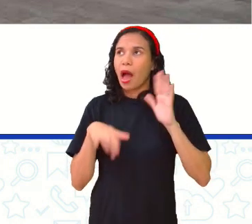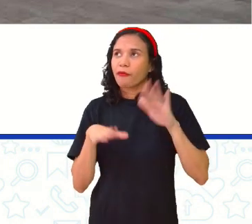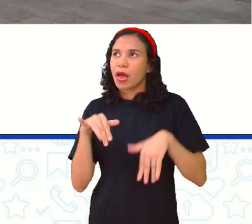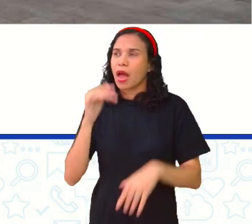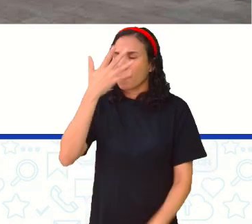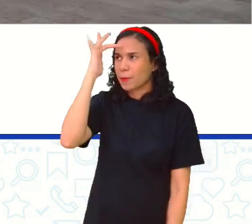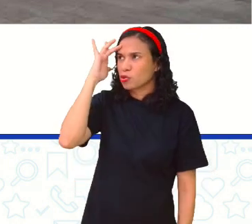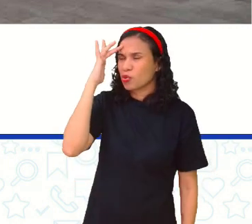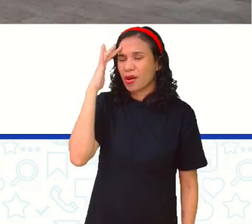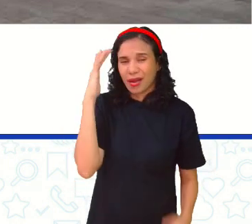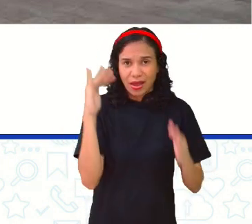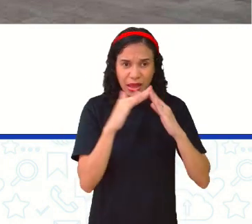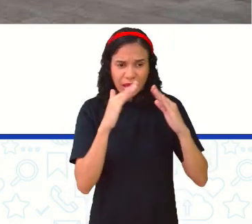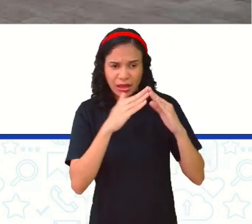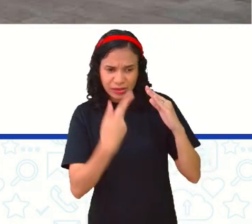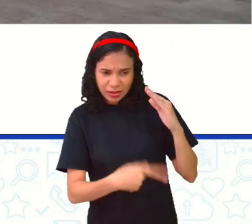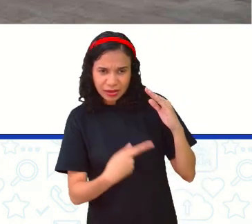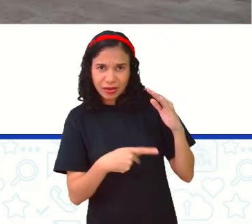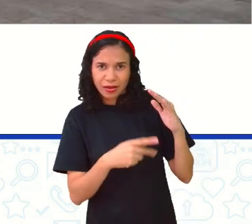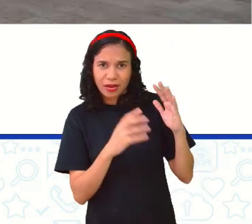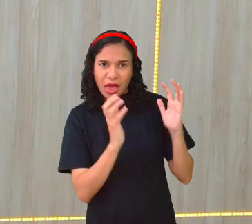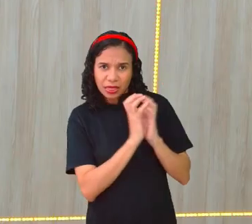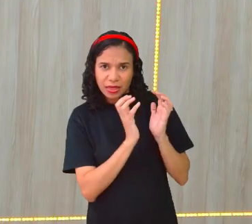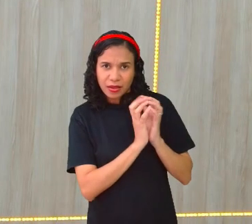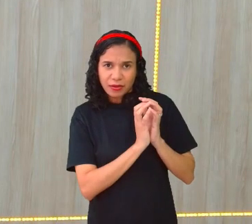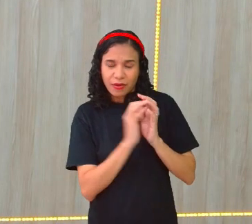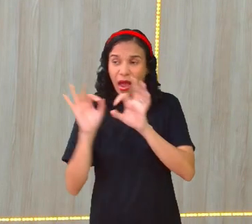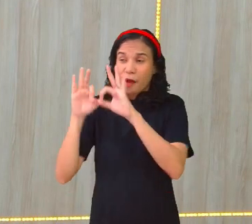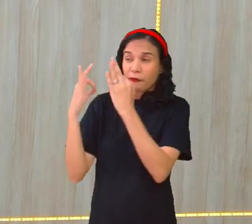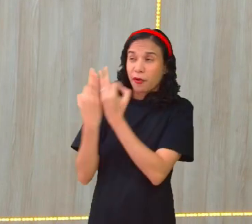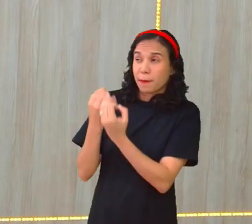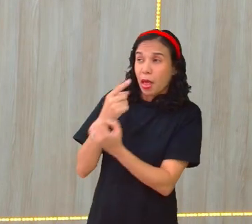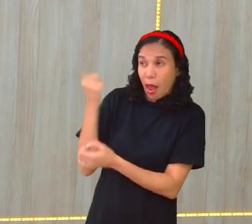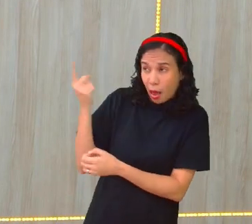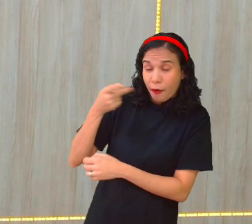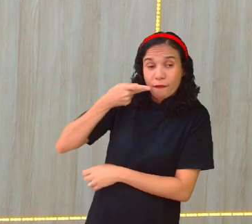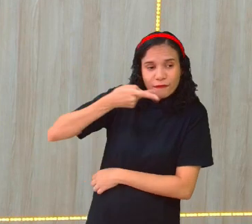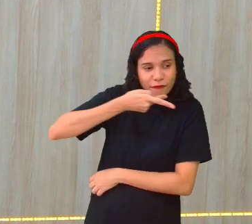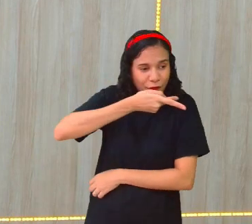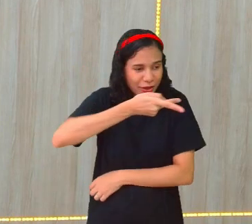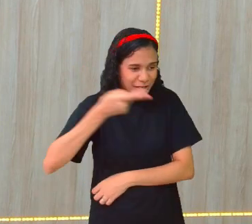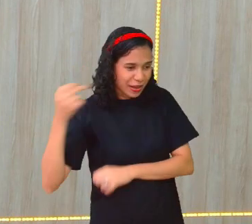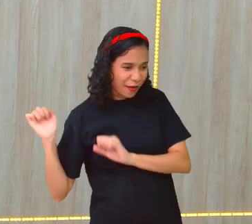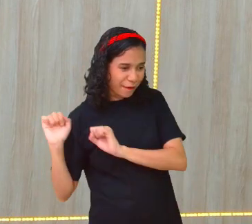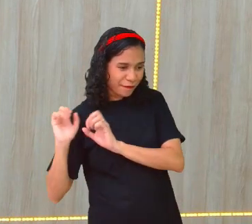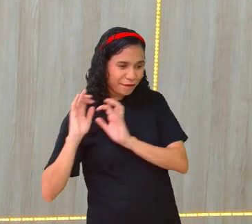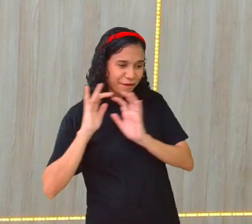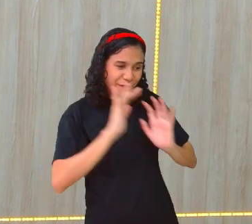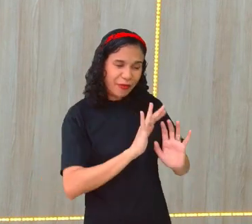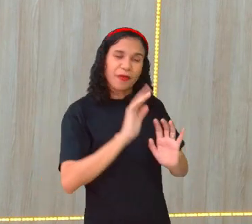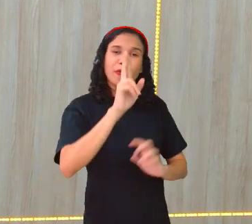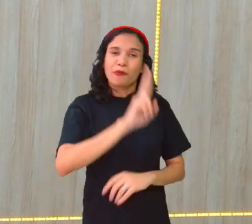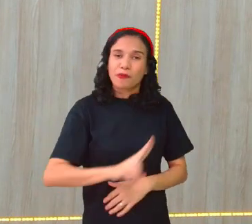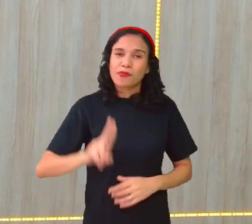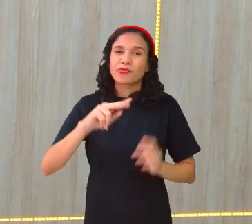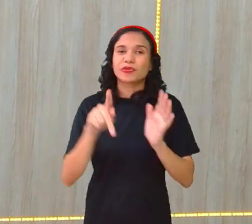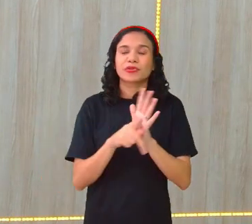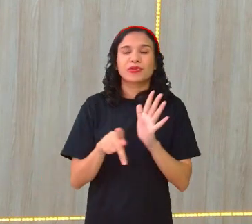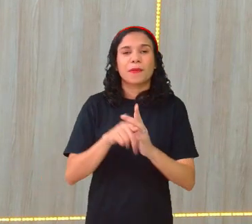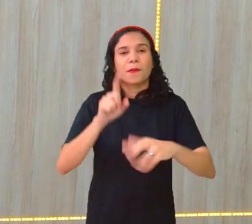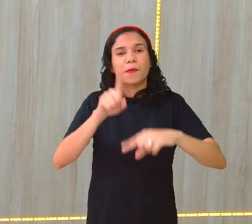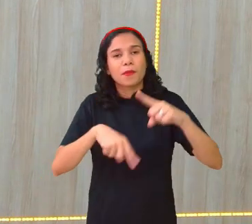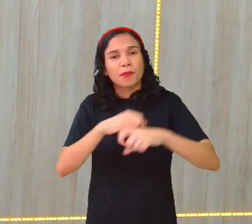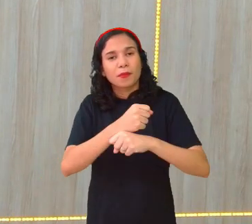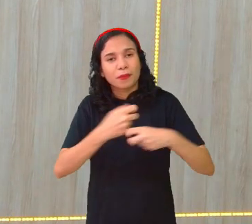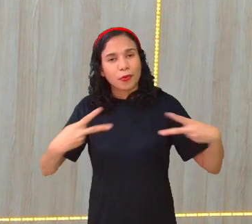mora aqui no Recife e sua família vem lhe visitar. Então, a sua família, ela vai usufruir dos bens públicos